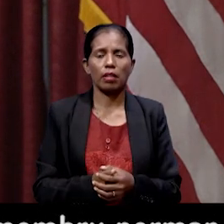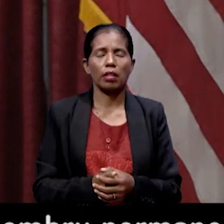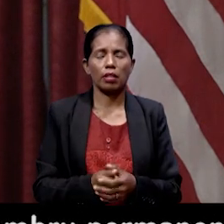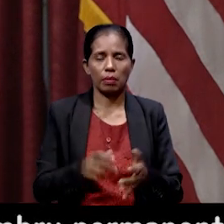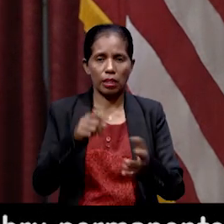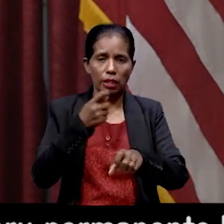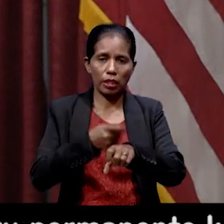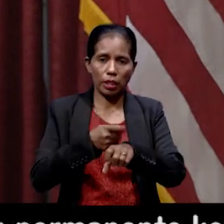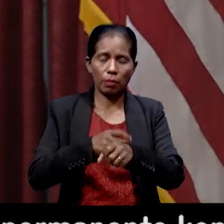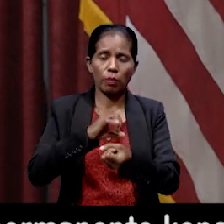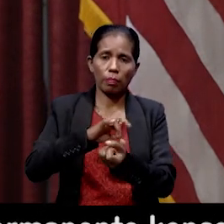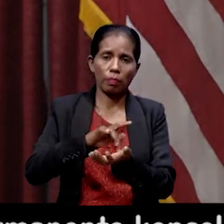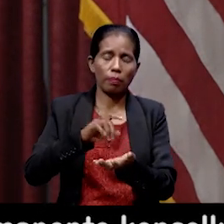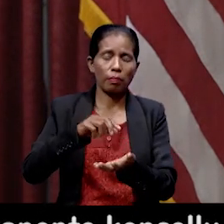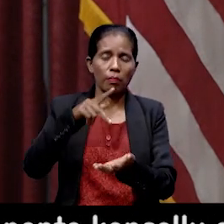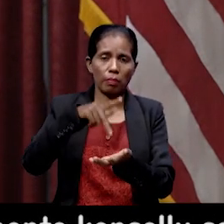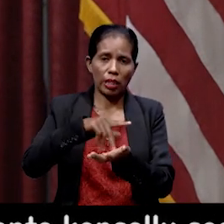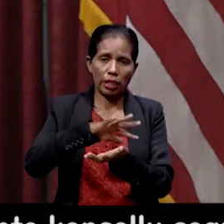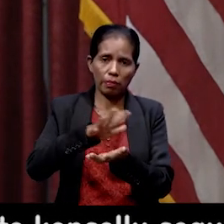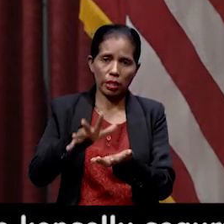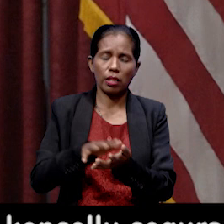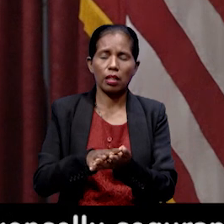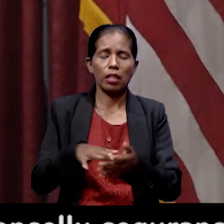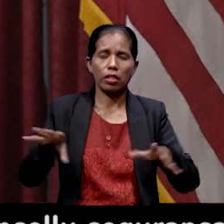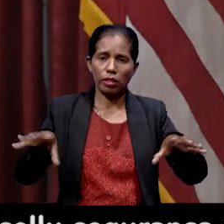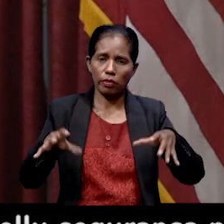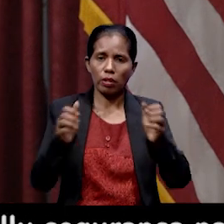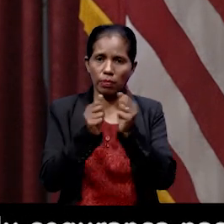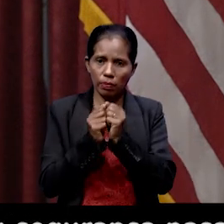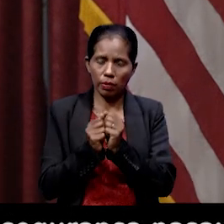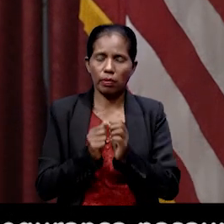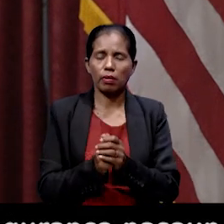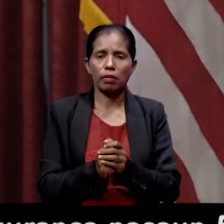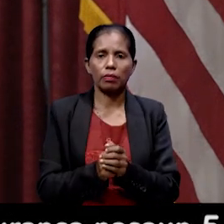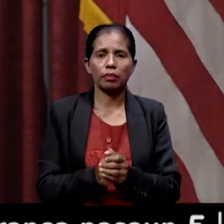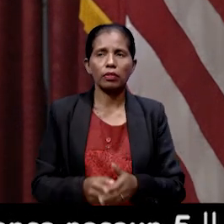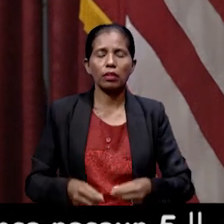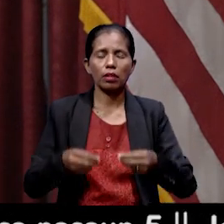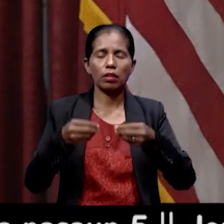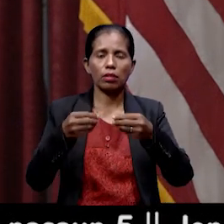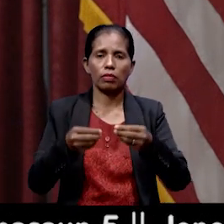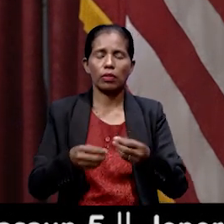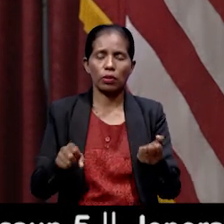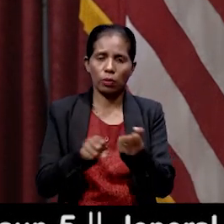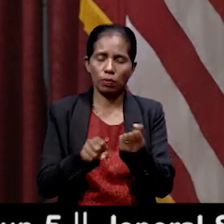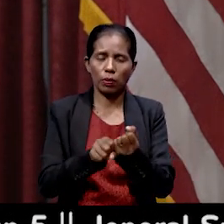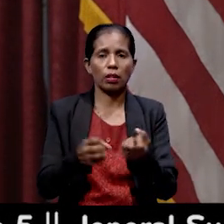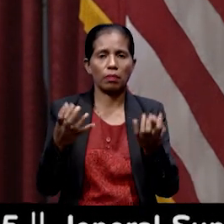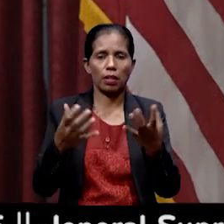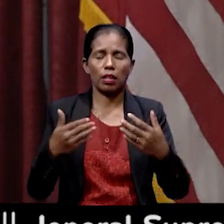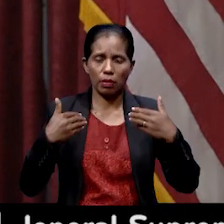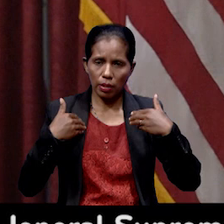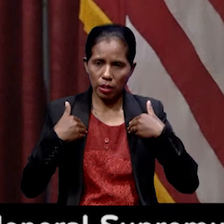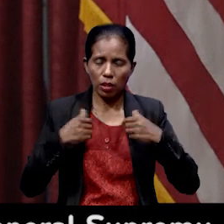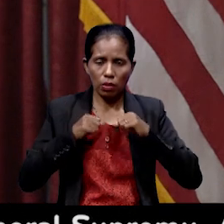né? Serviço do Bukida, nebe serviço ramuto. Contribuição do que deve ser e